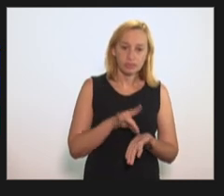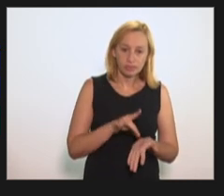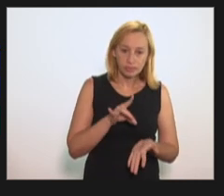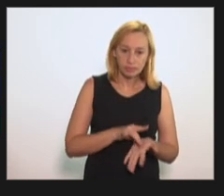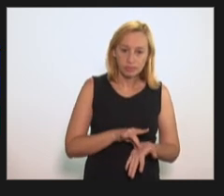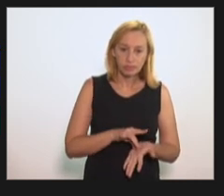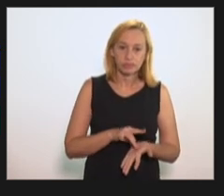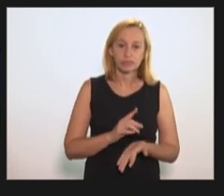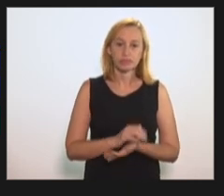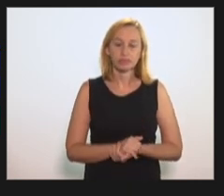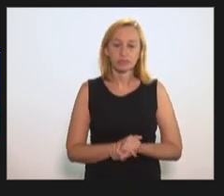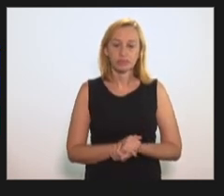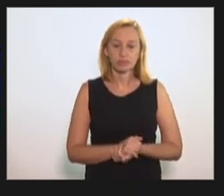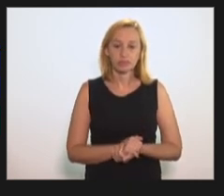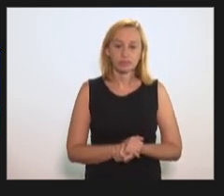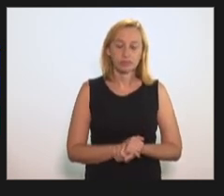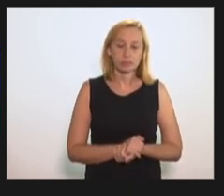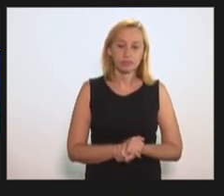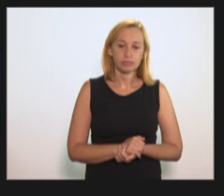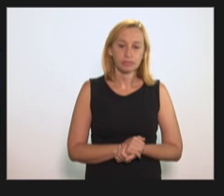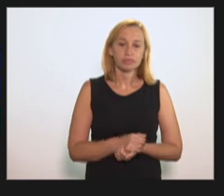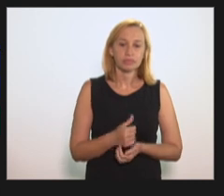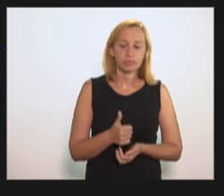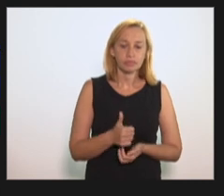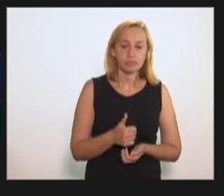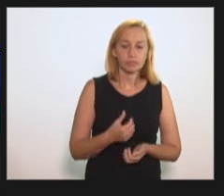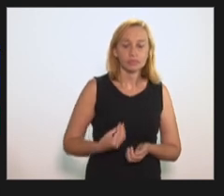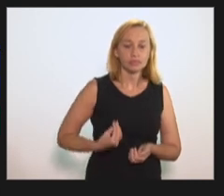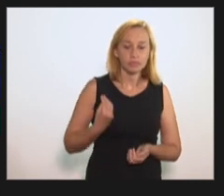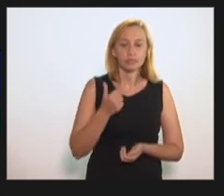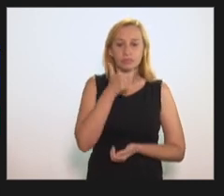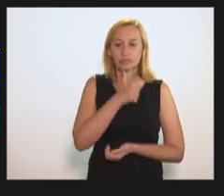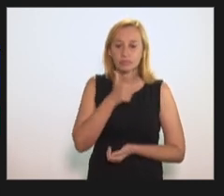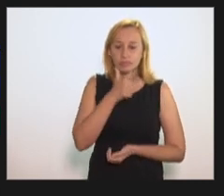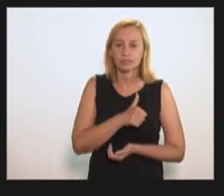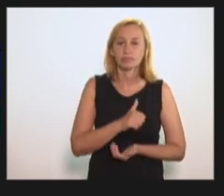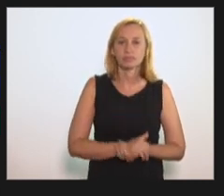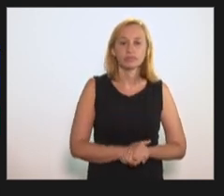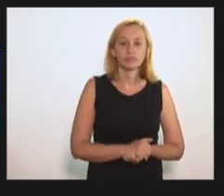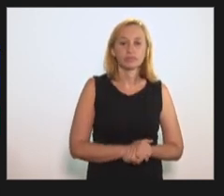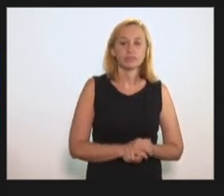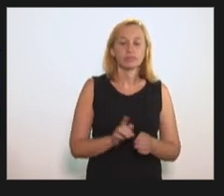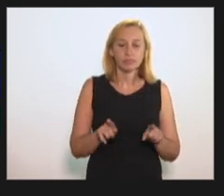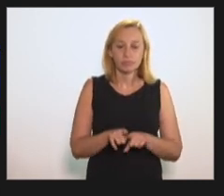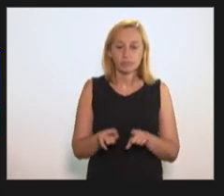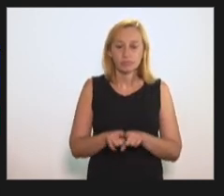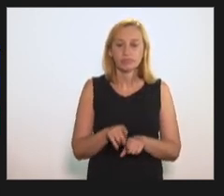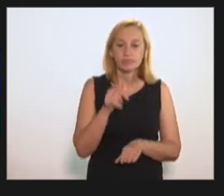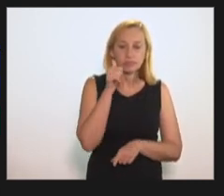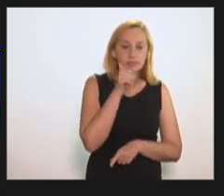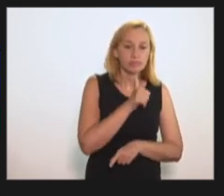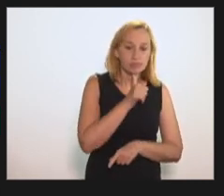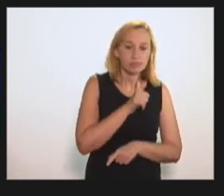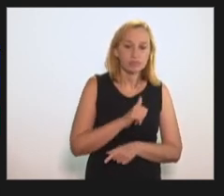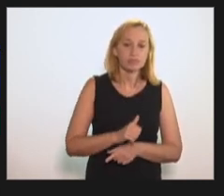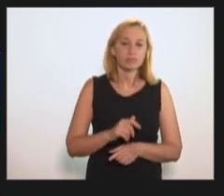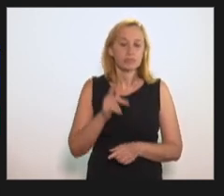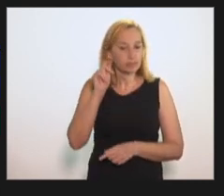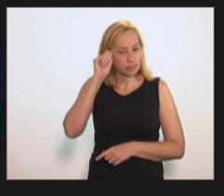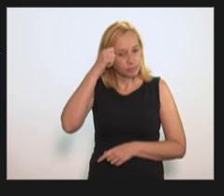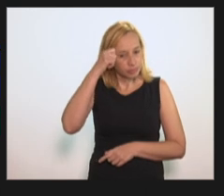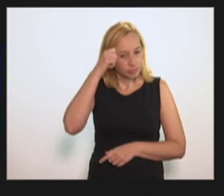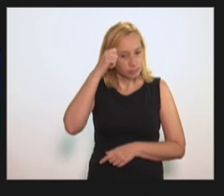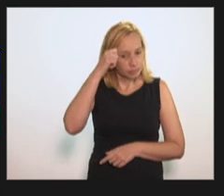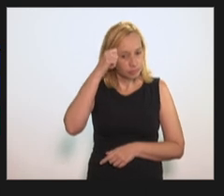precariza a existência das mulheres sobretudo as mulheres pretas